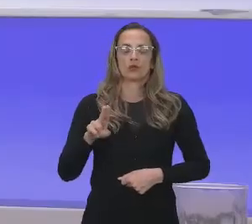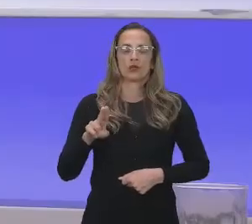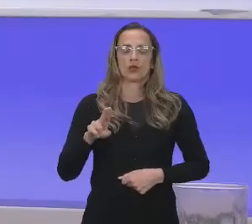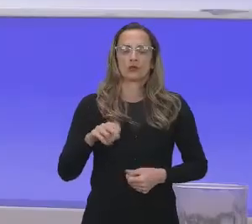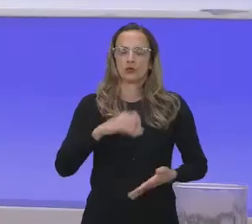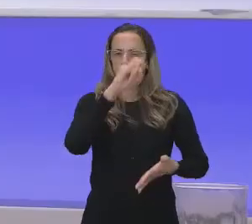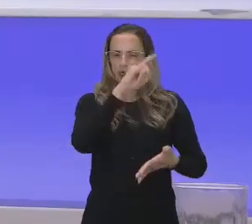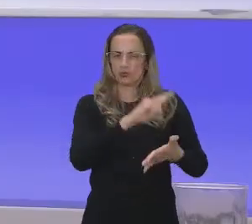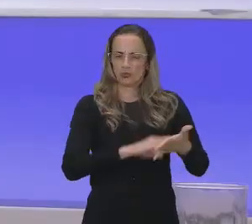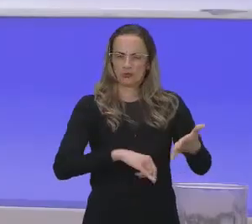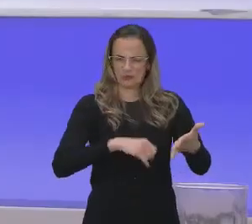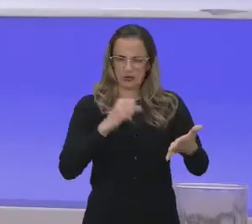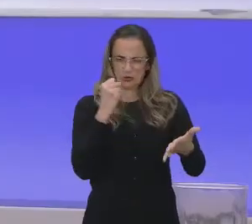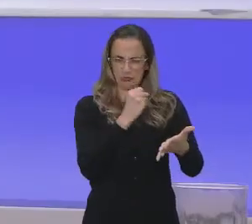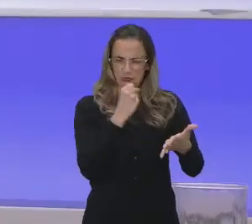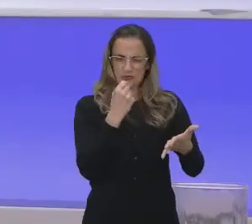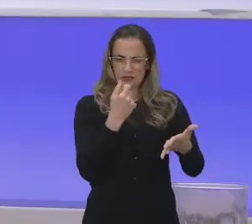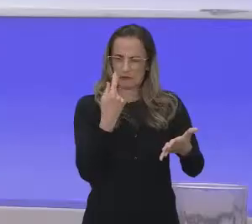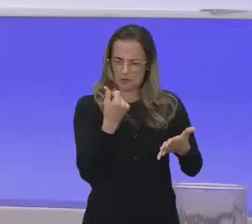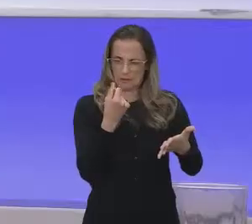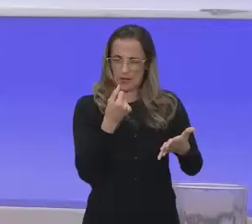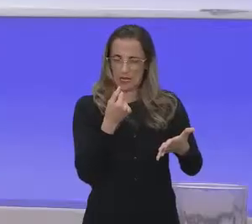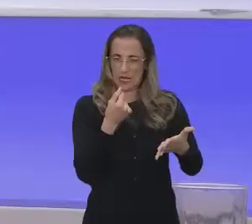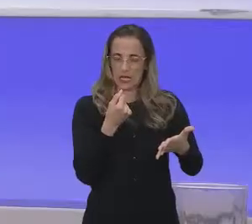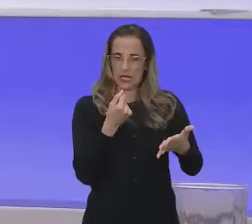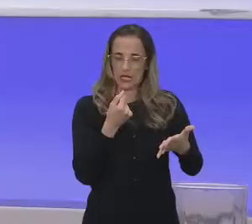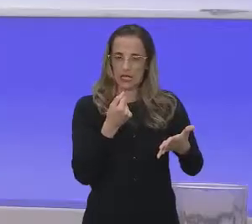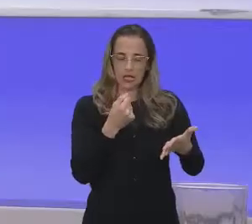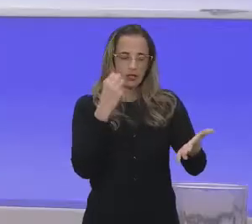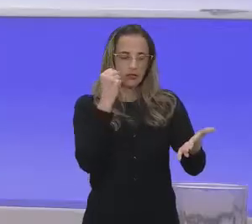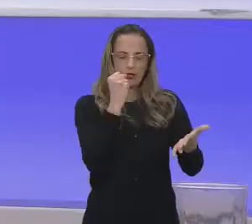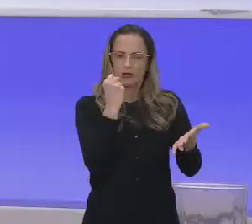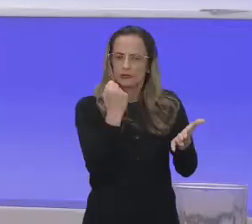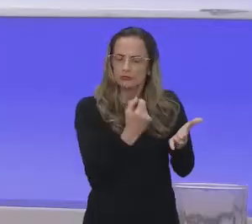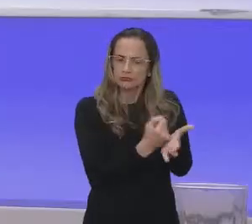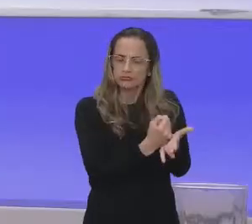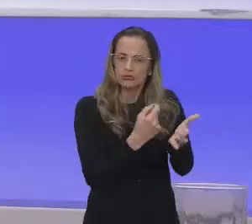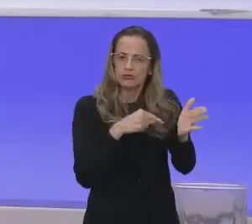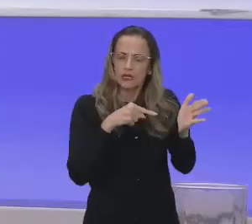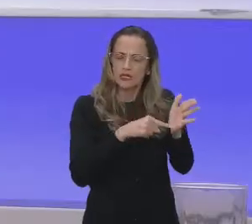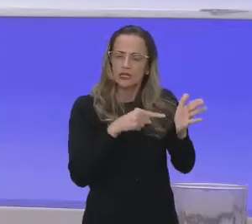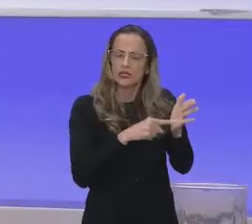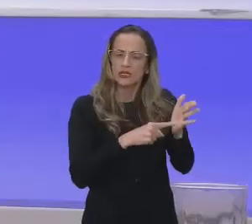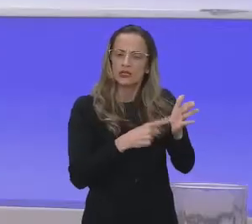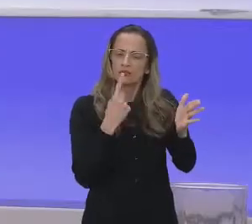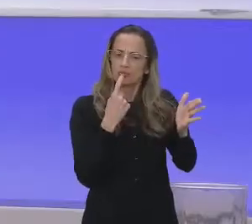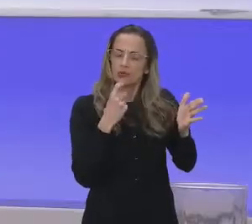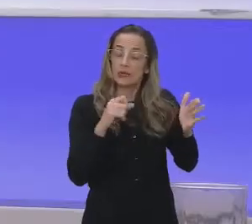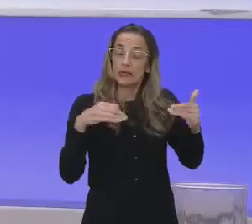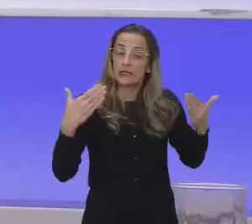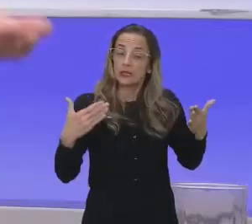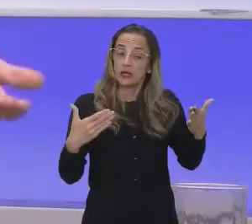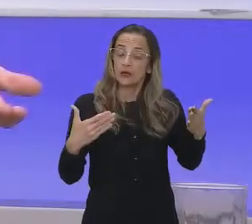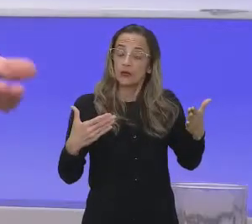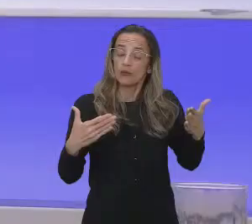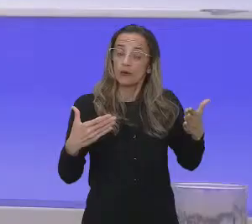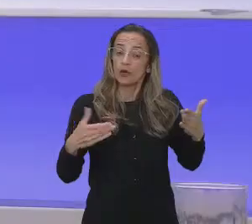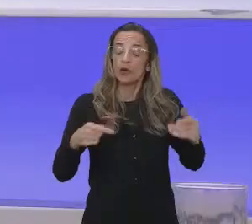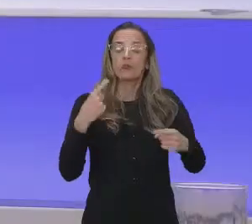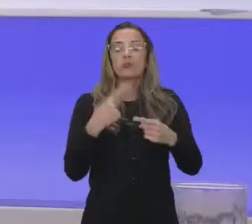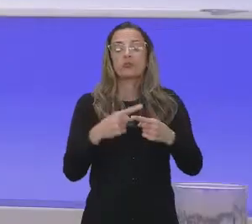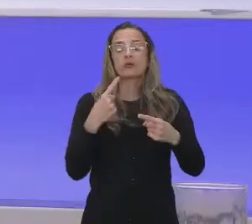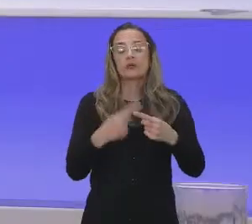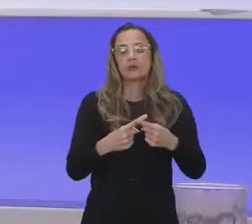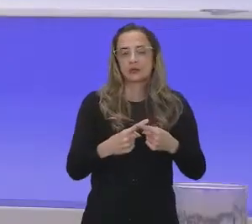vermelha 2, quer dizer que estamos acionando mais termoelétricas, que são as queimas de combustíveis. Por que estamos acionando